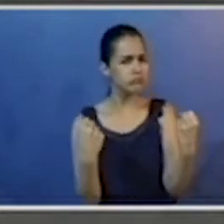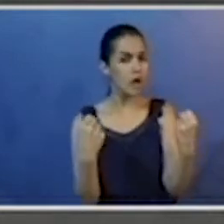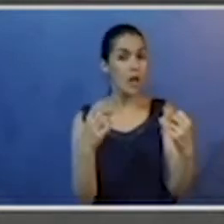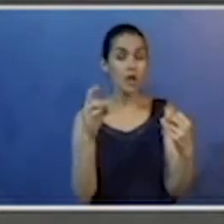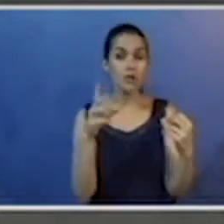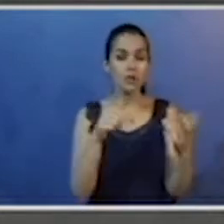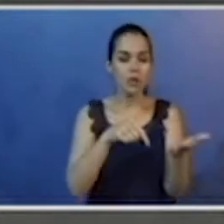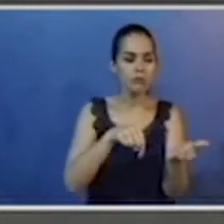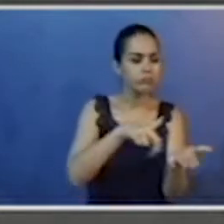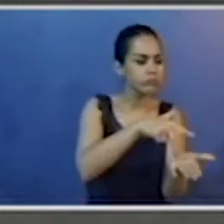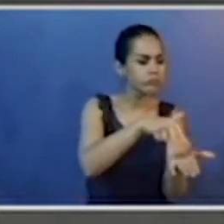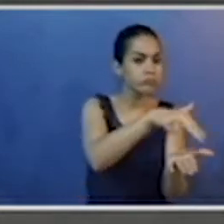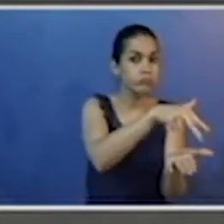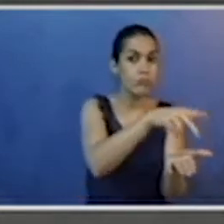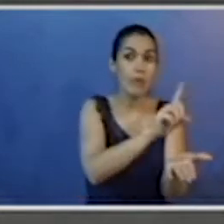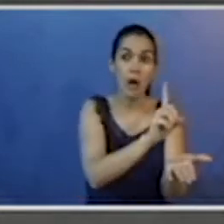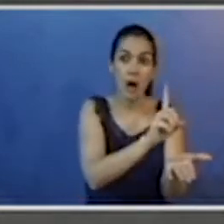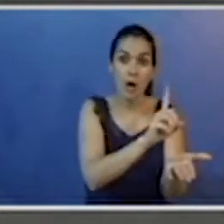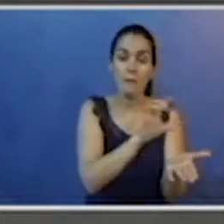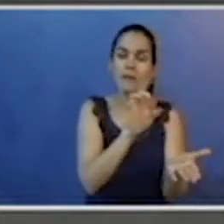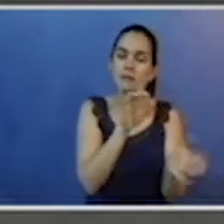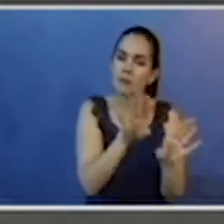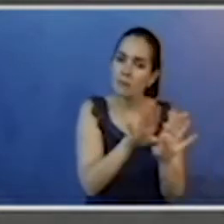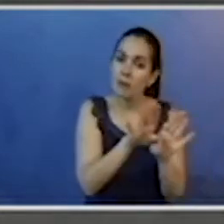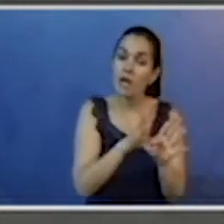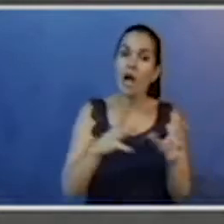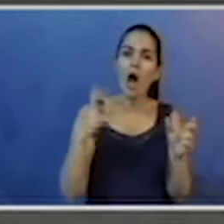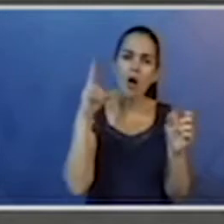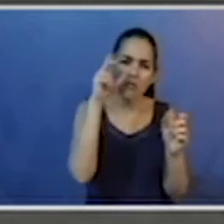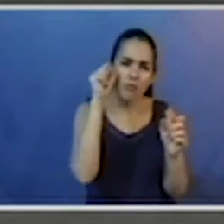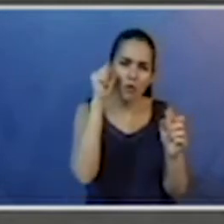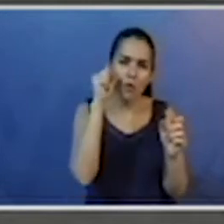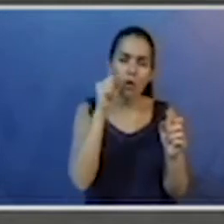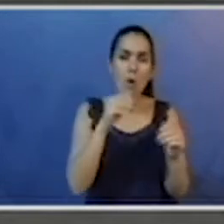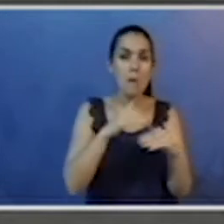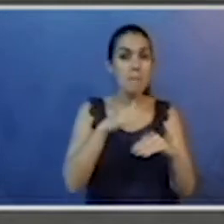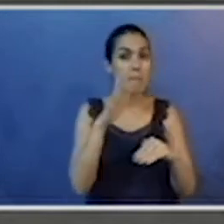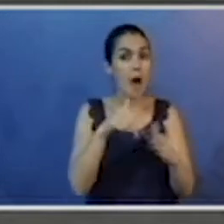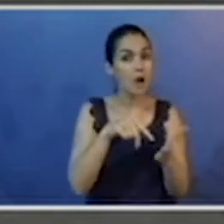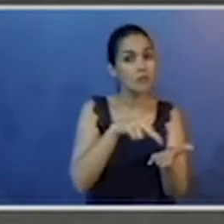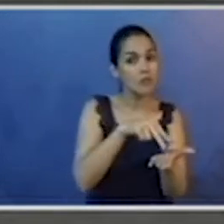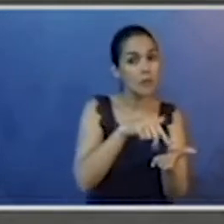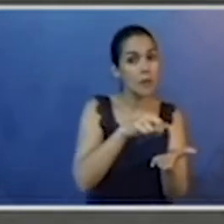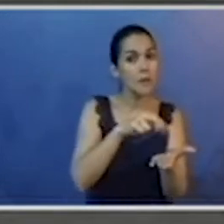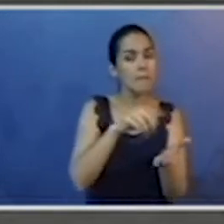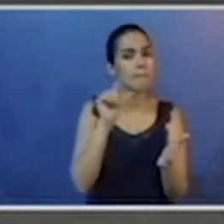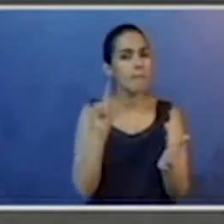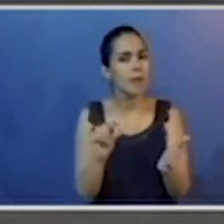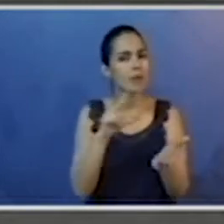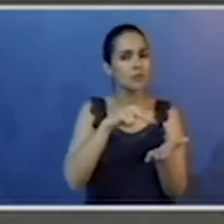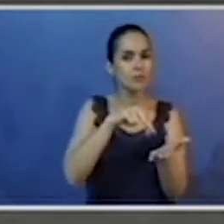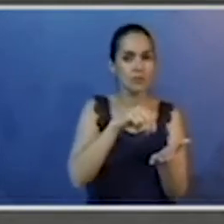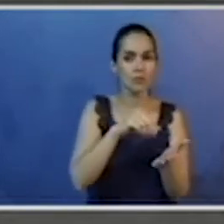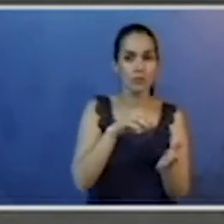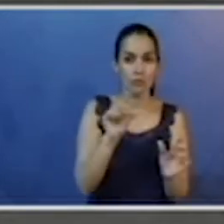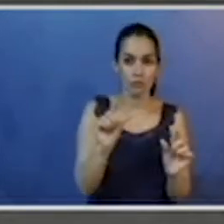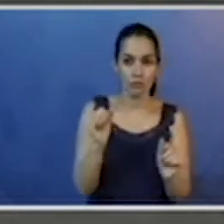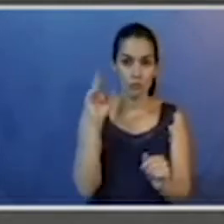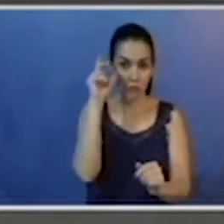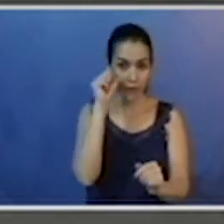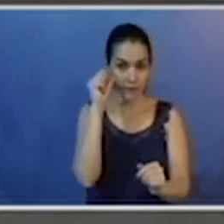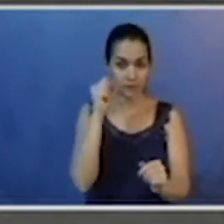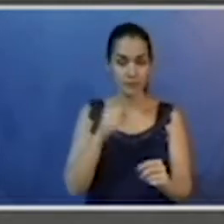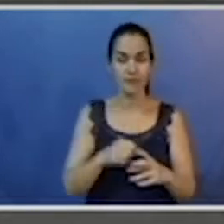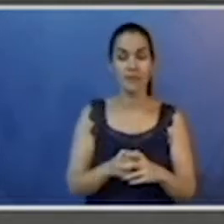controlar a direção que você vai mas é importante controlar a força uma hora mais força outra menos força certo e